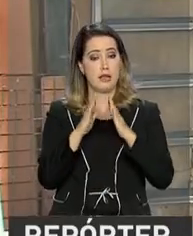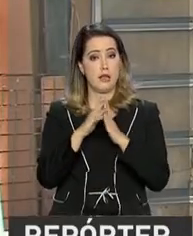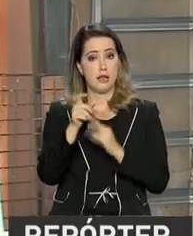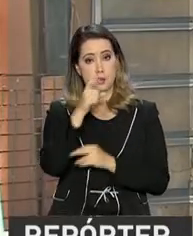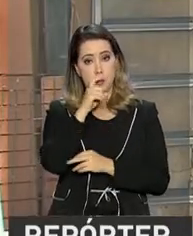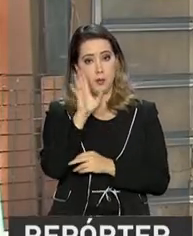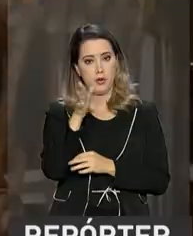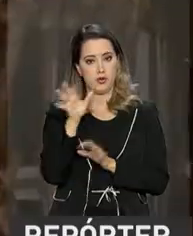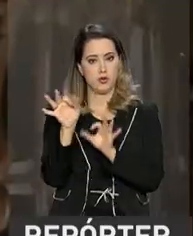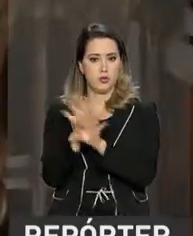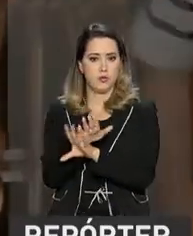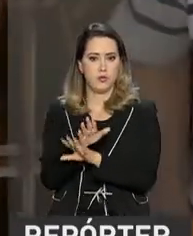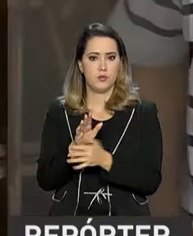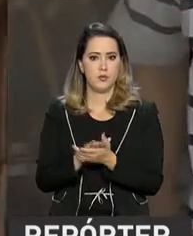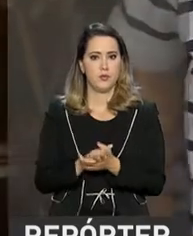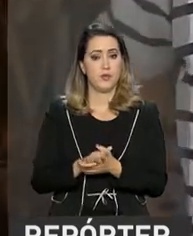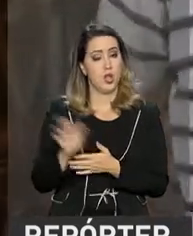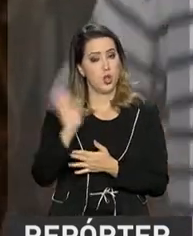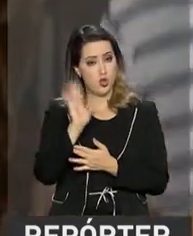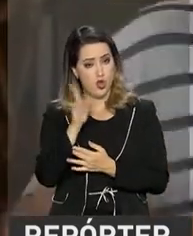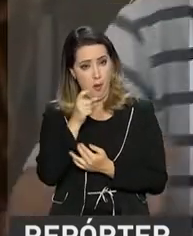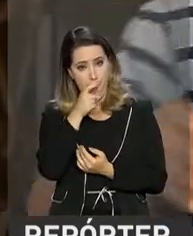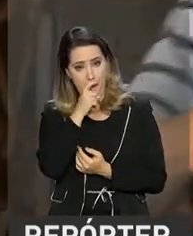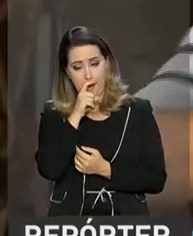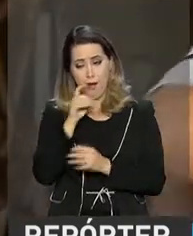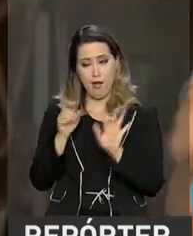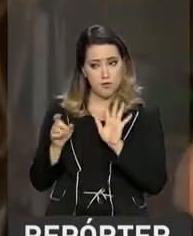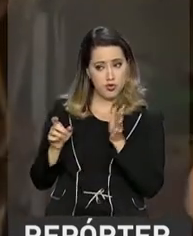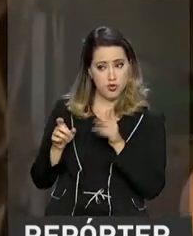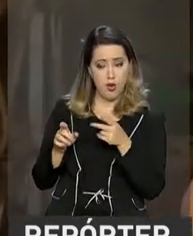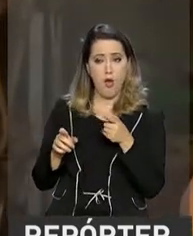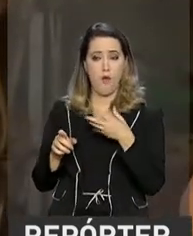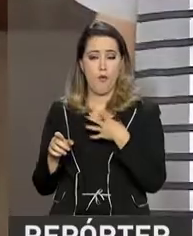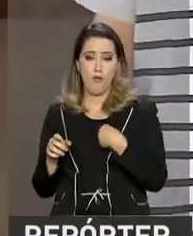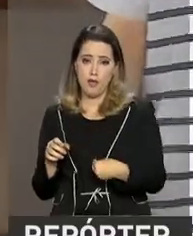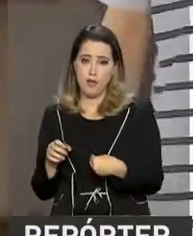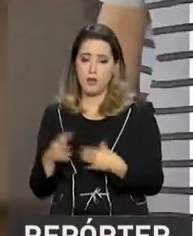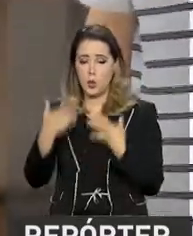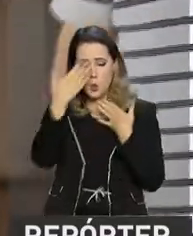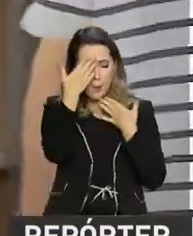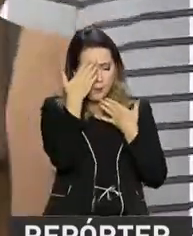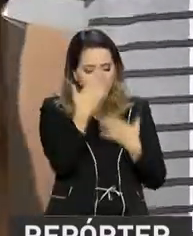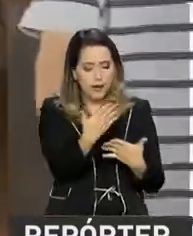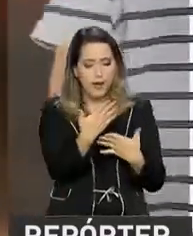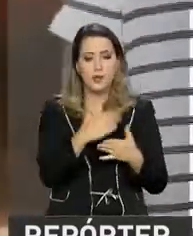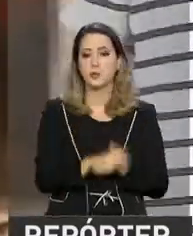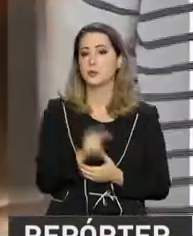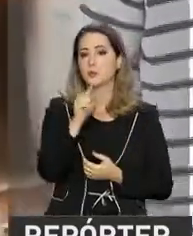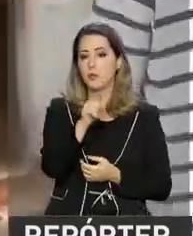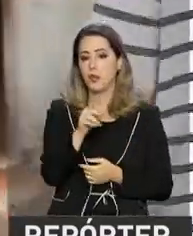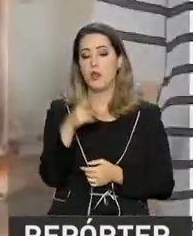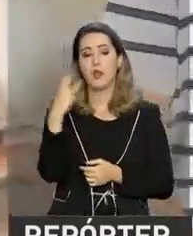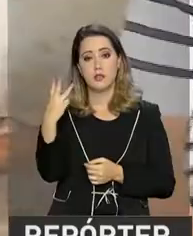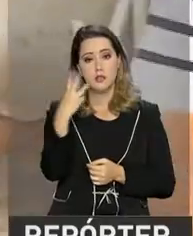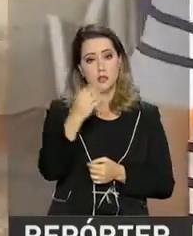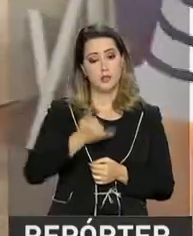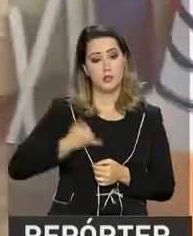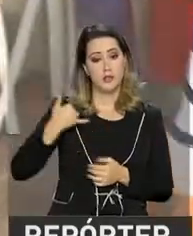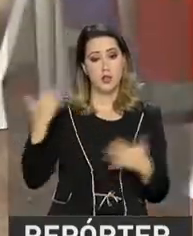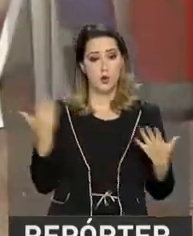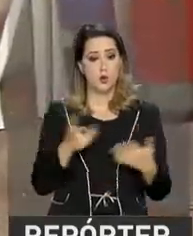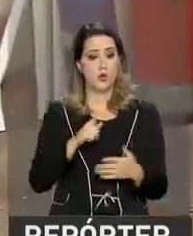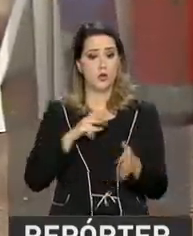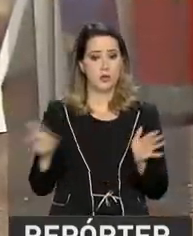contados tchau obrigada a manicure de 33 anos agora